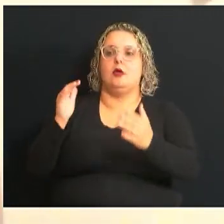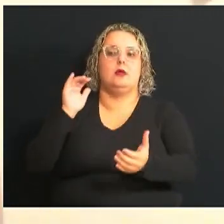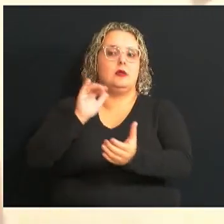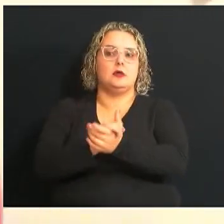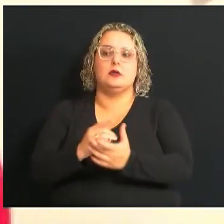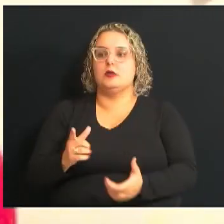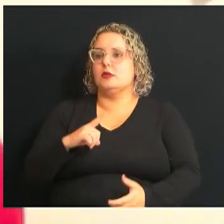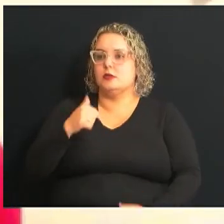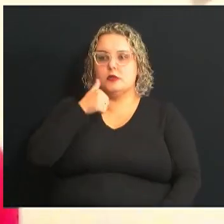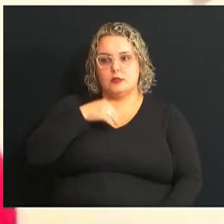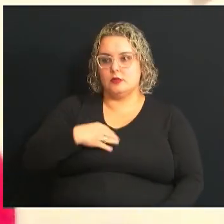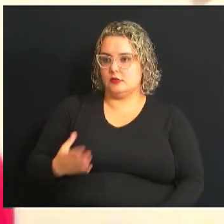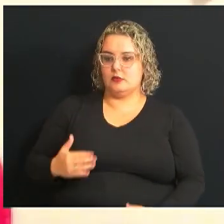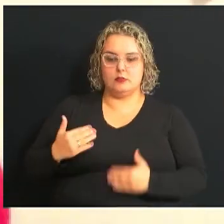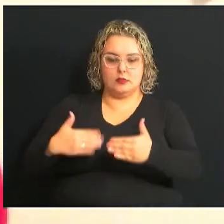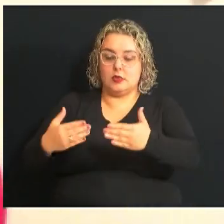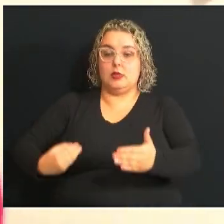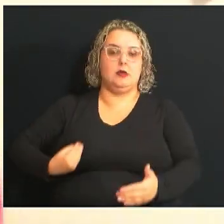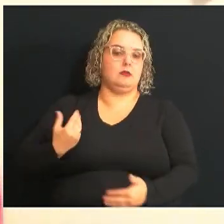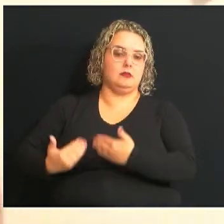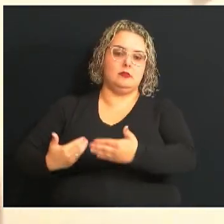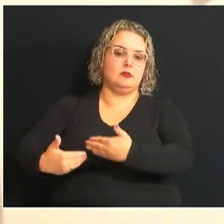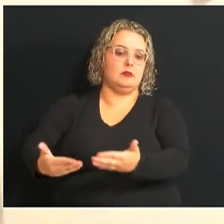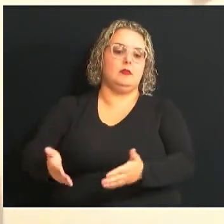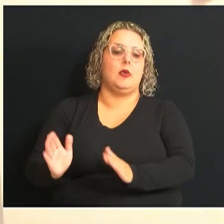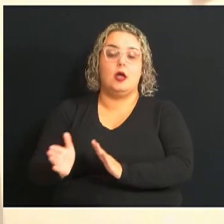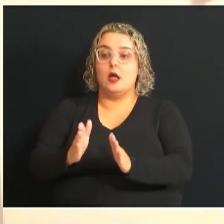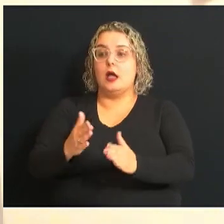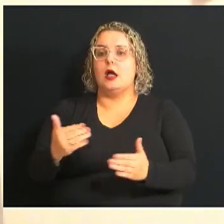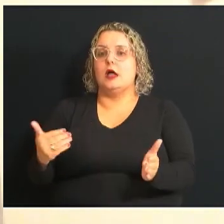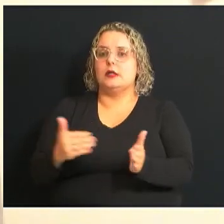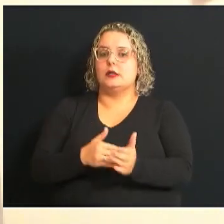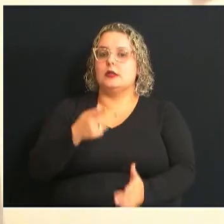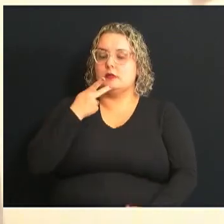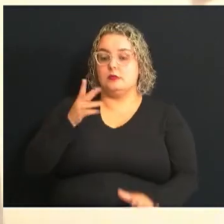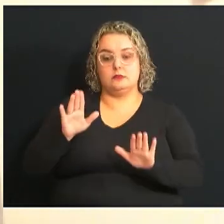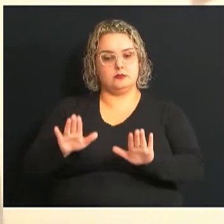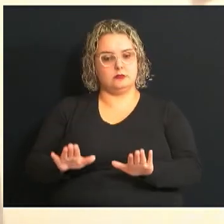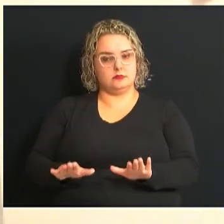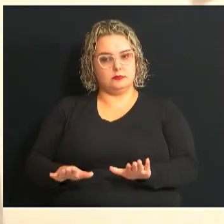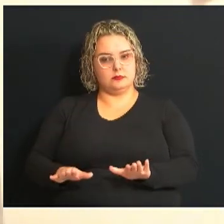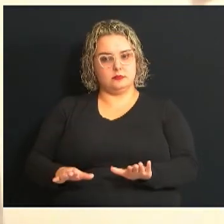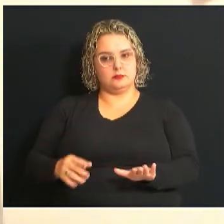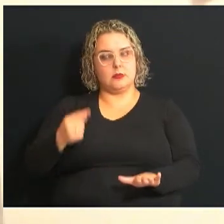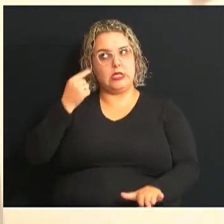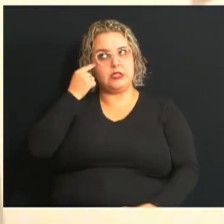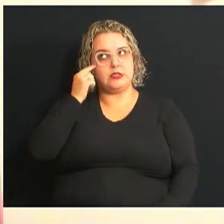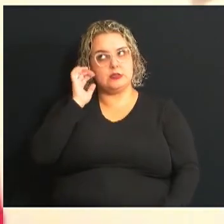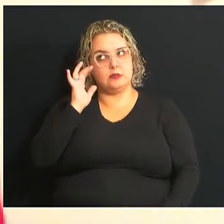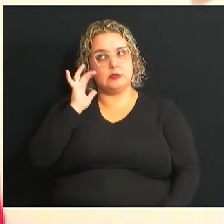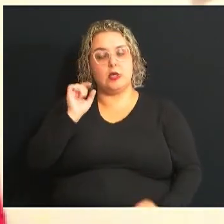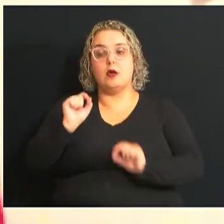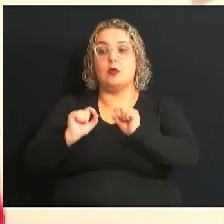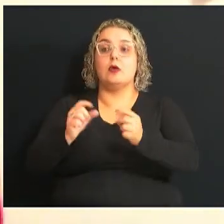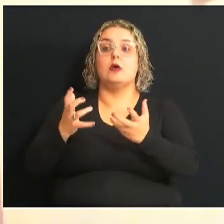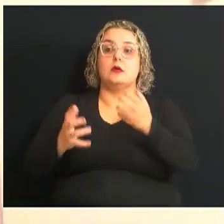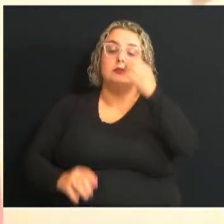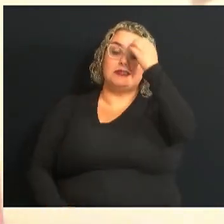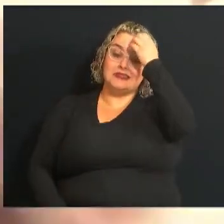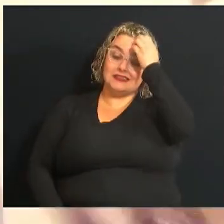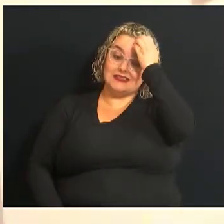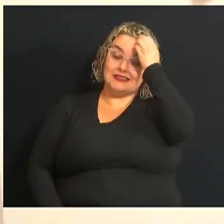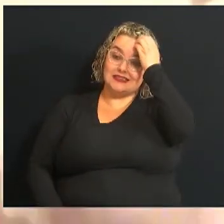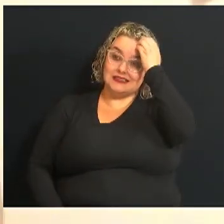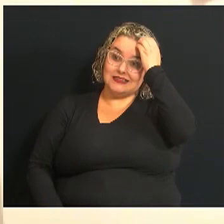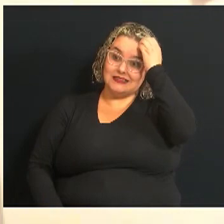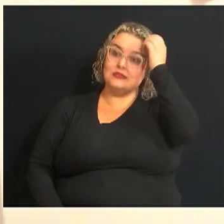uma filha, e a vida estava seguindo esse rumo, até que eu falei, não, peraí, deixa eu pensar aqui o que eu quero. E eu já tinha tido uma experiência